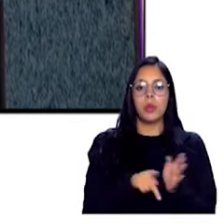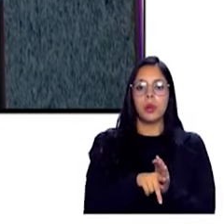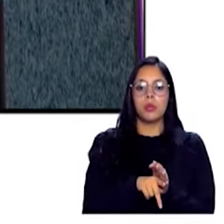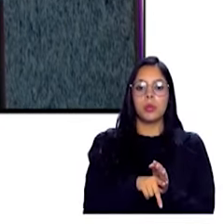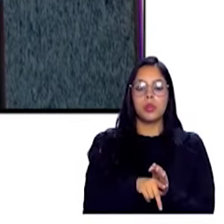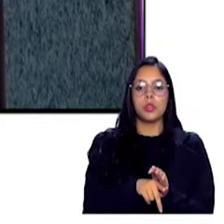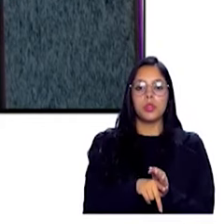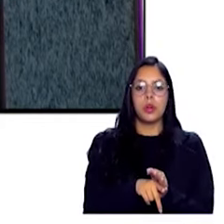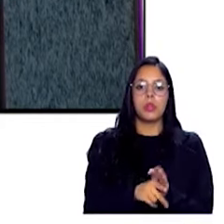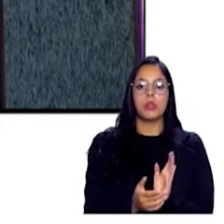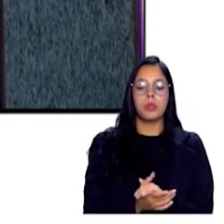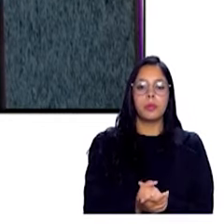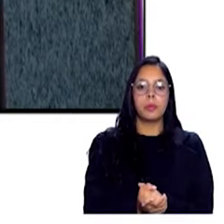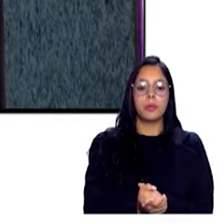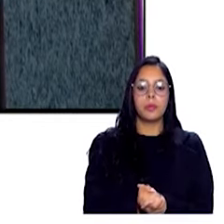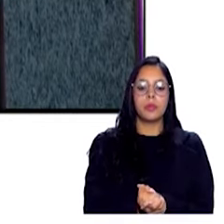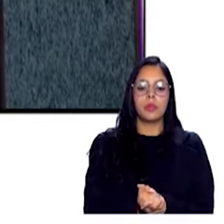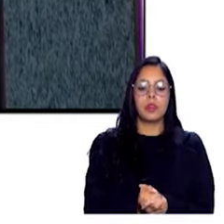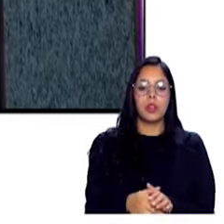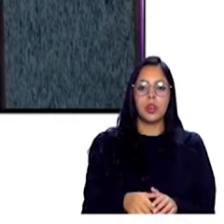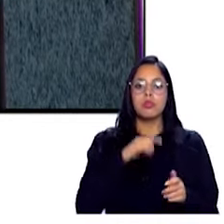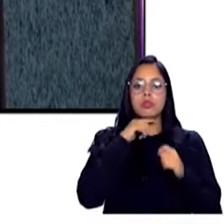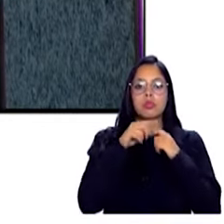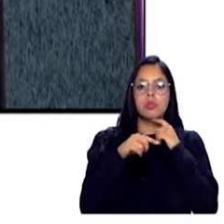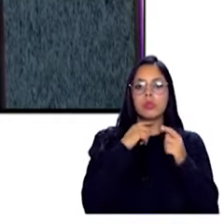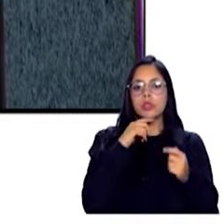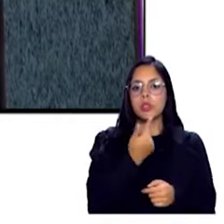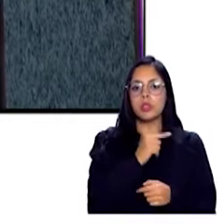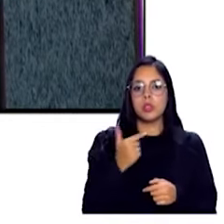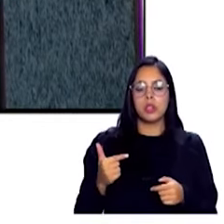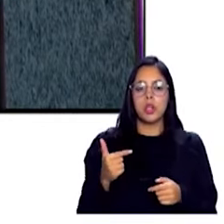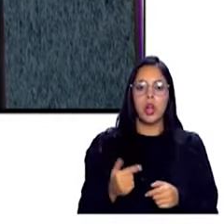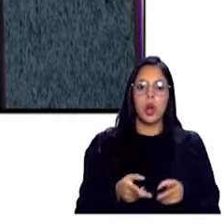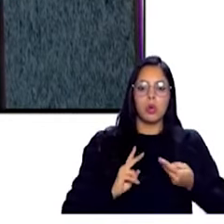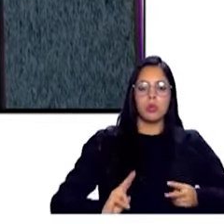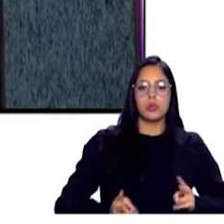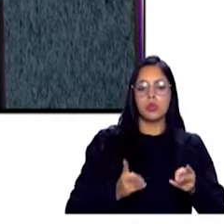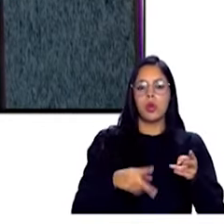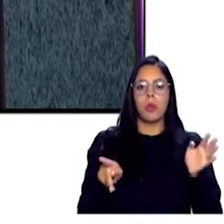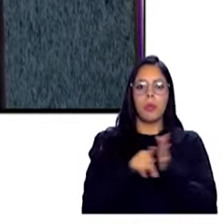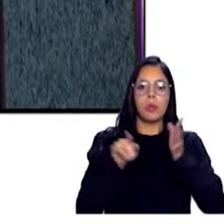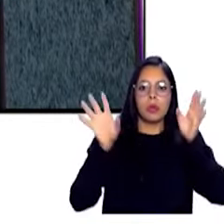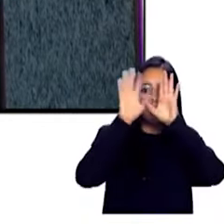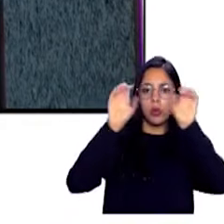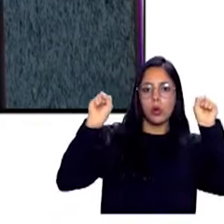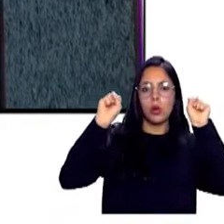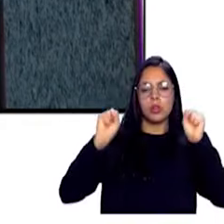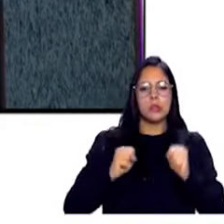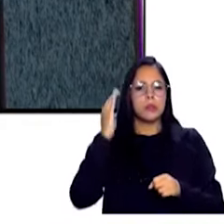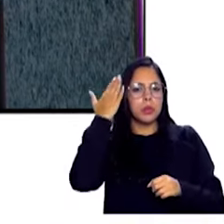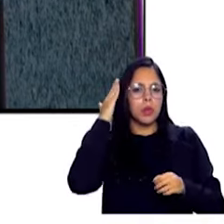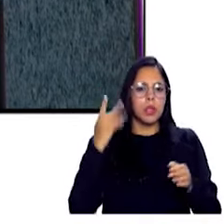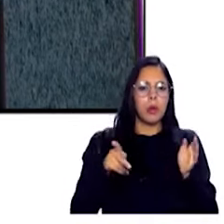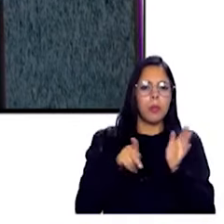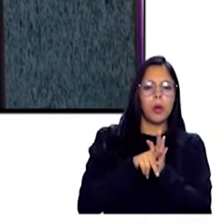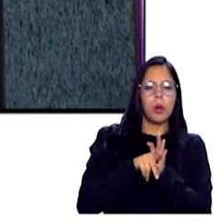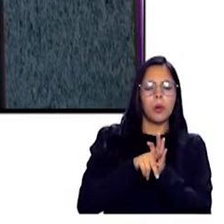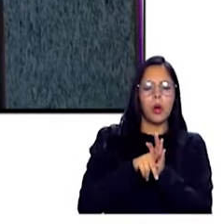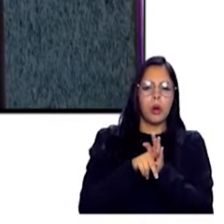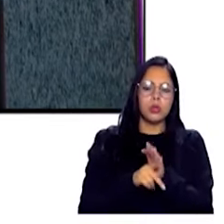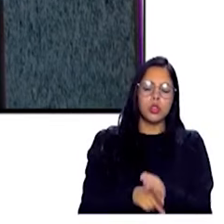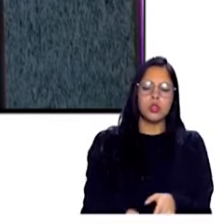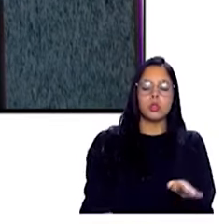fundamentação bom não houve dúvida a corte de cassação continuou a interpretar o código de processo penal Como já vim